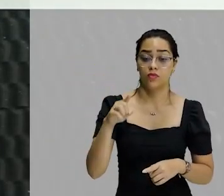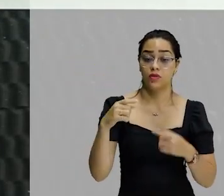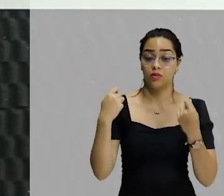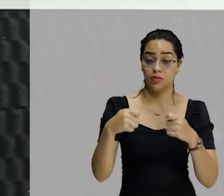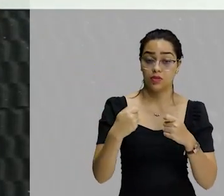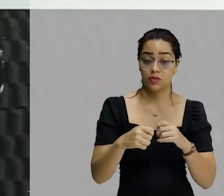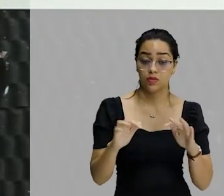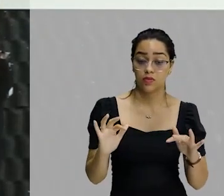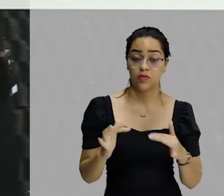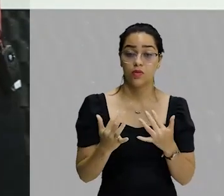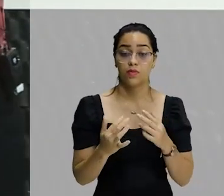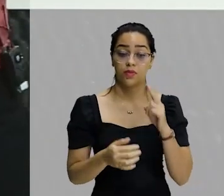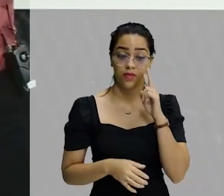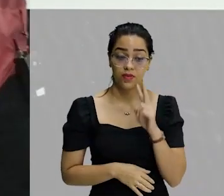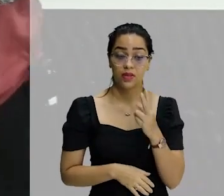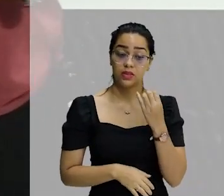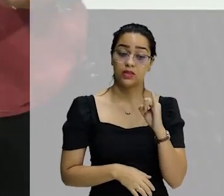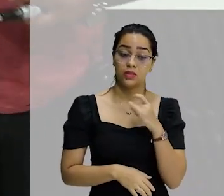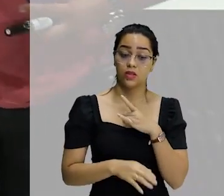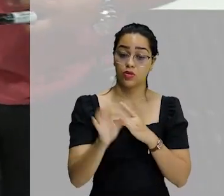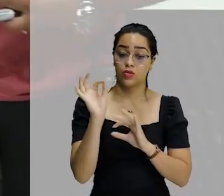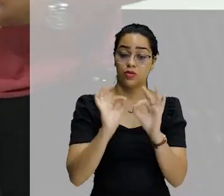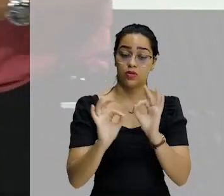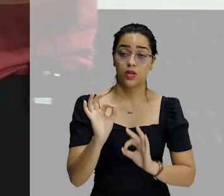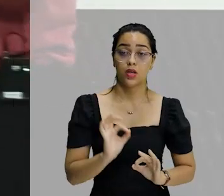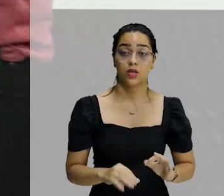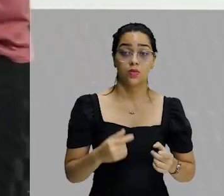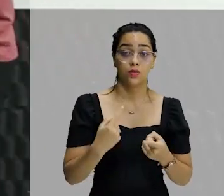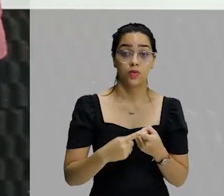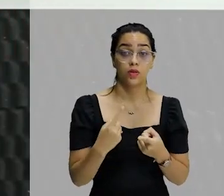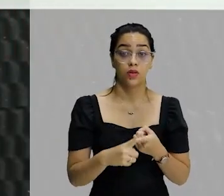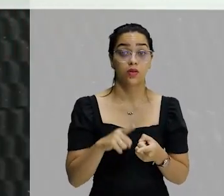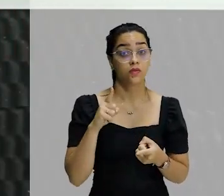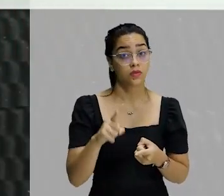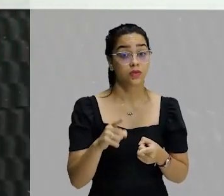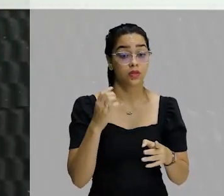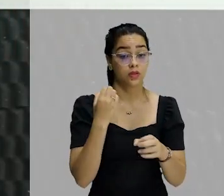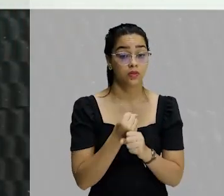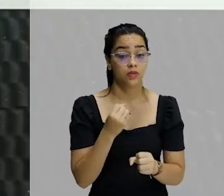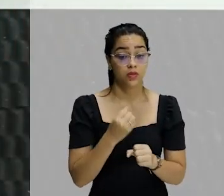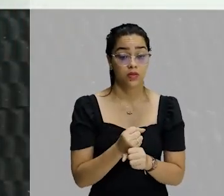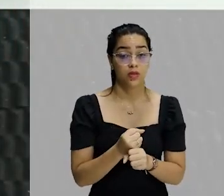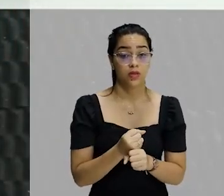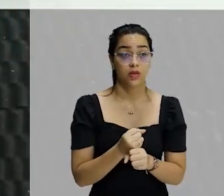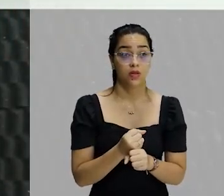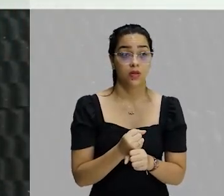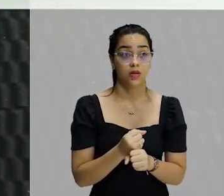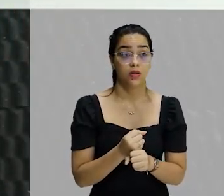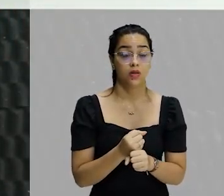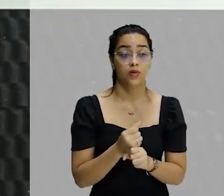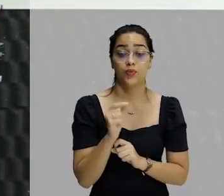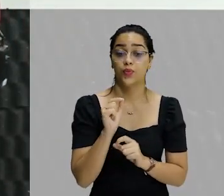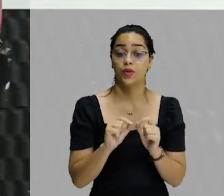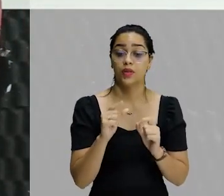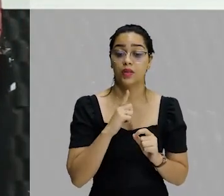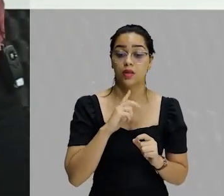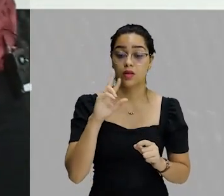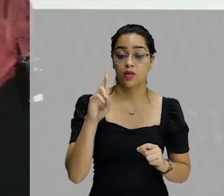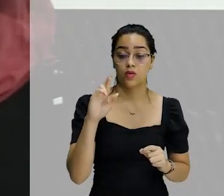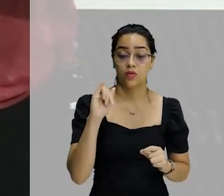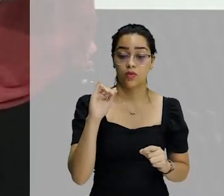olhar para a fórmula para ver se você tem os dados, tá? Para que você calcule o volume de uma esfera, você precisa ter o seu